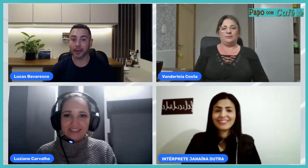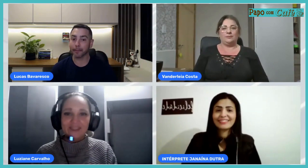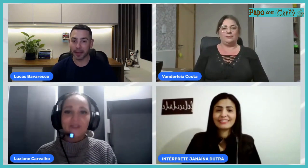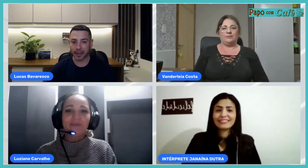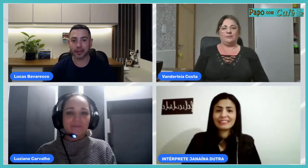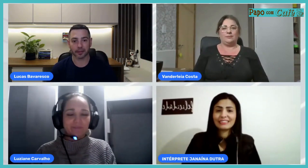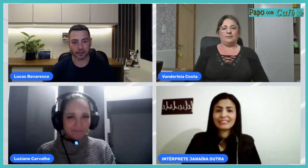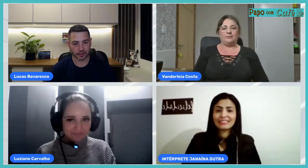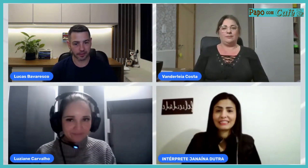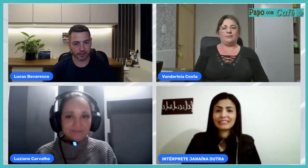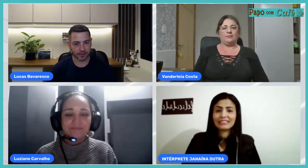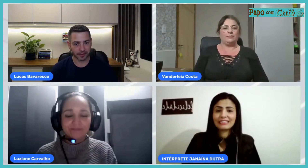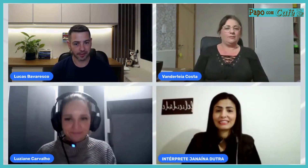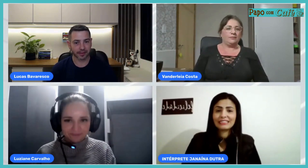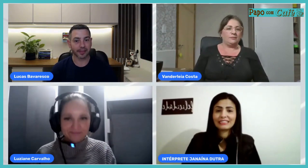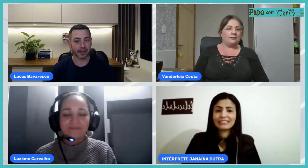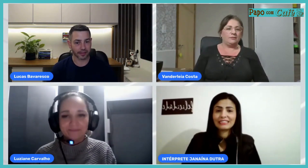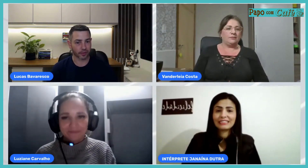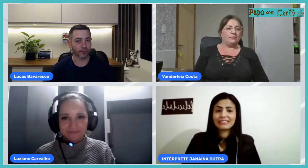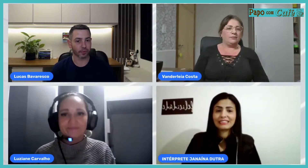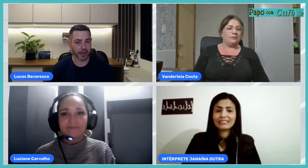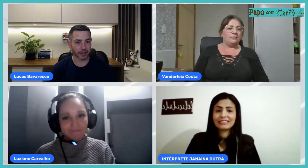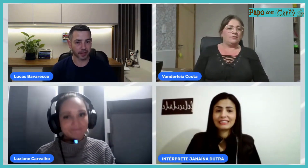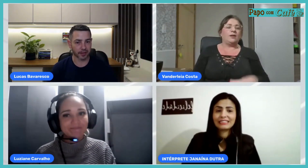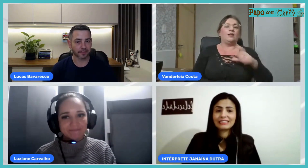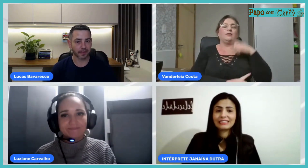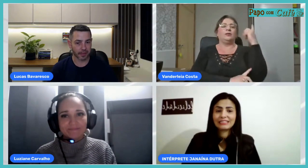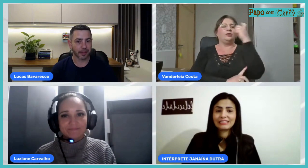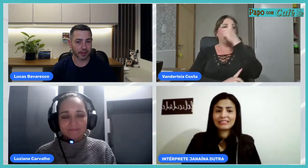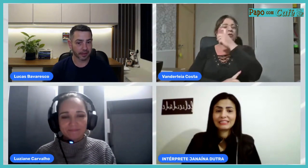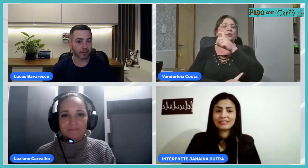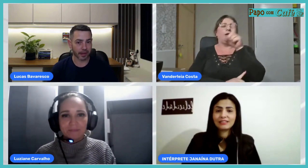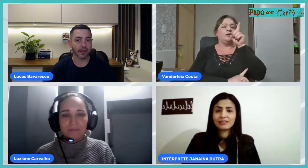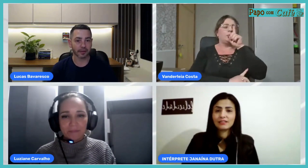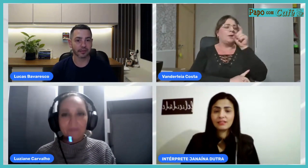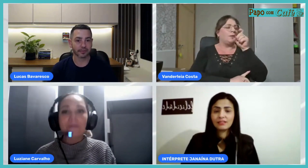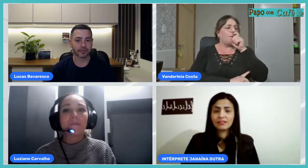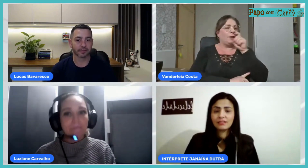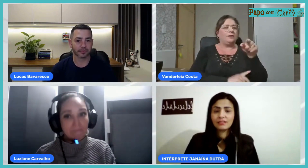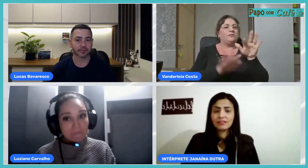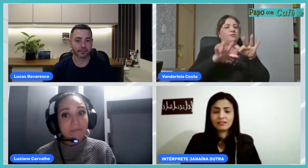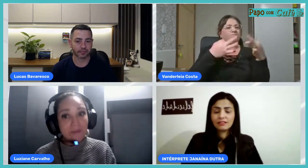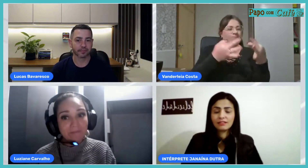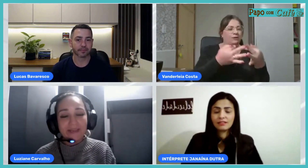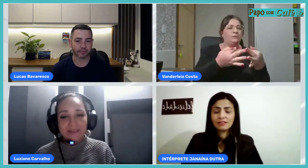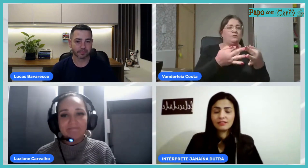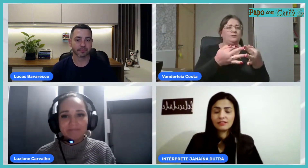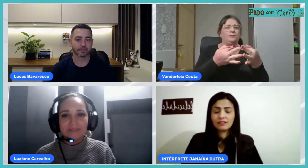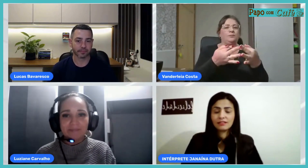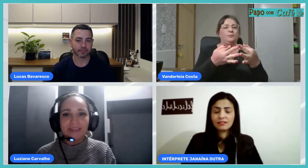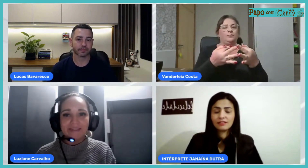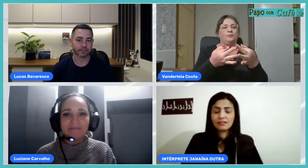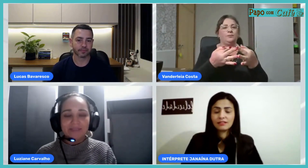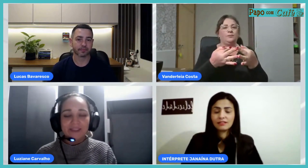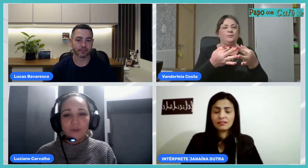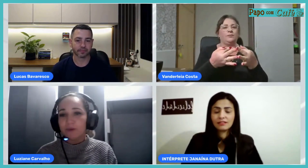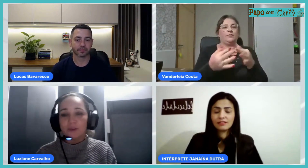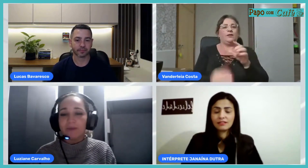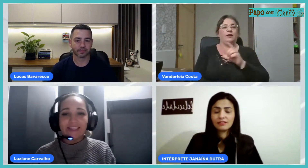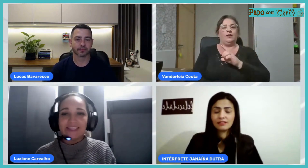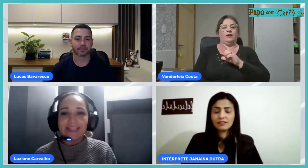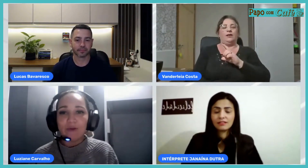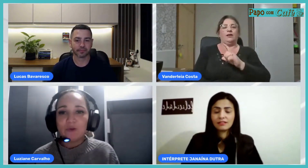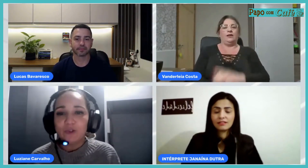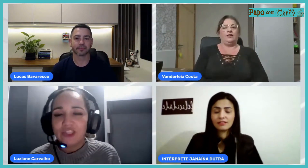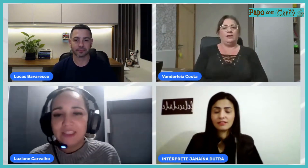pais também ter essa dificuldade. Isso, né? Também. Os